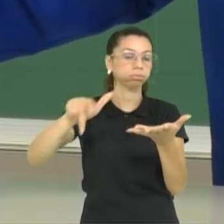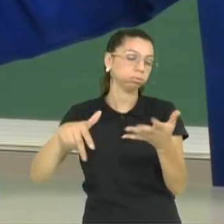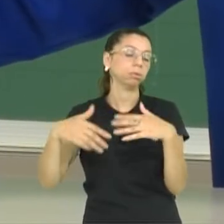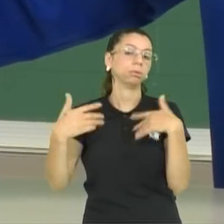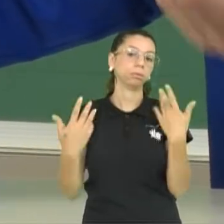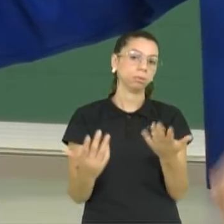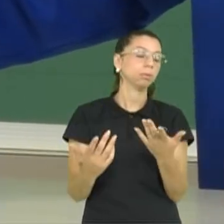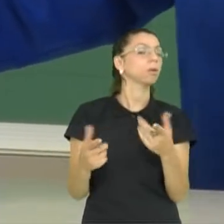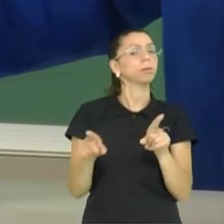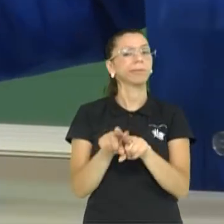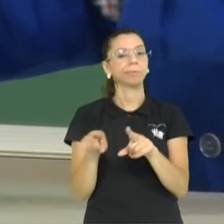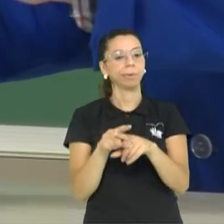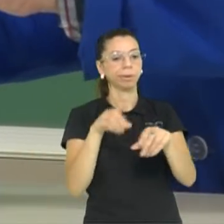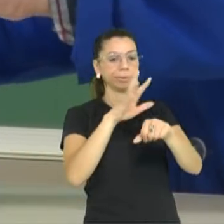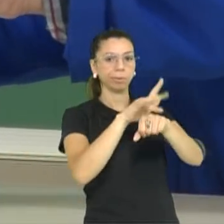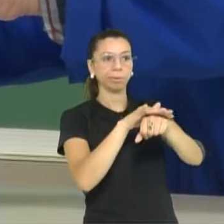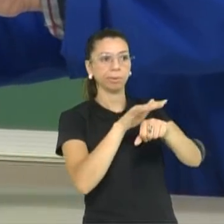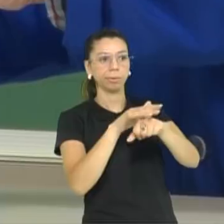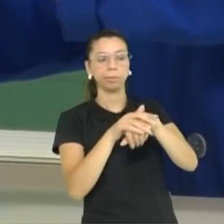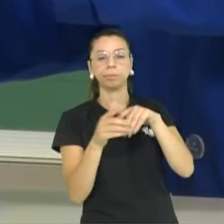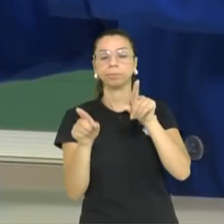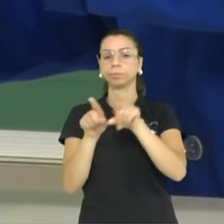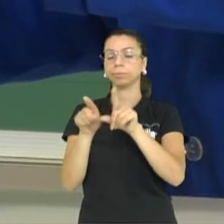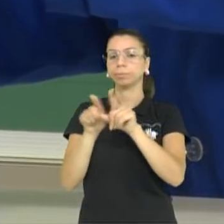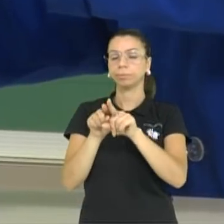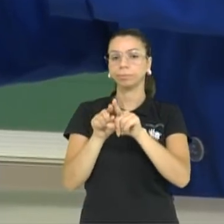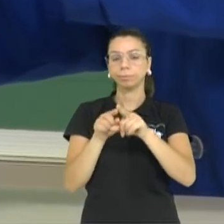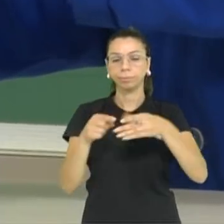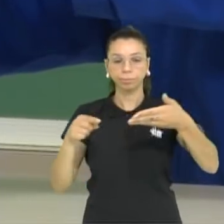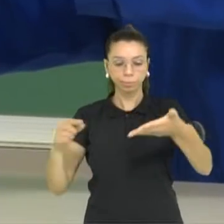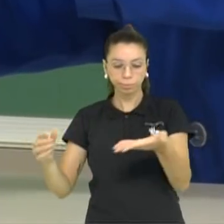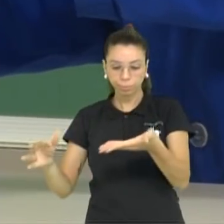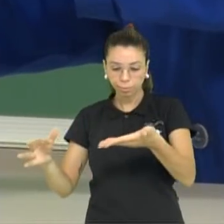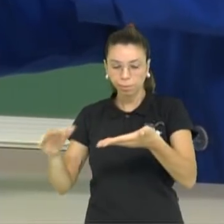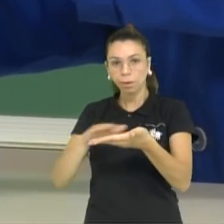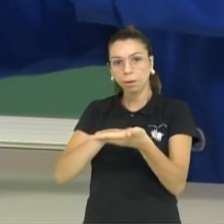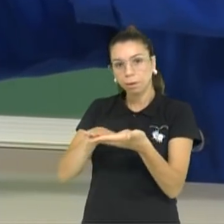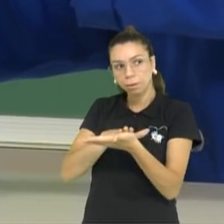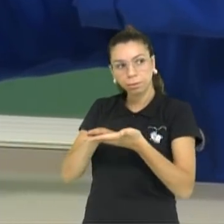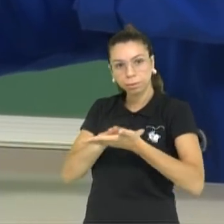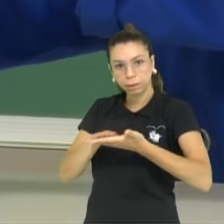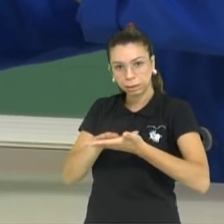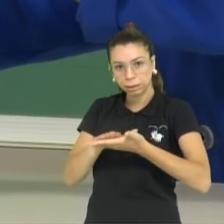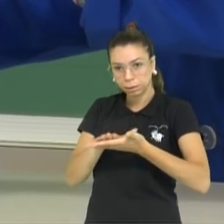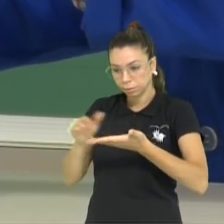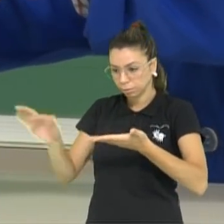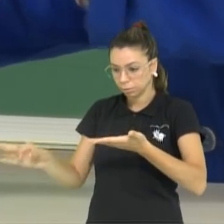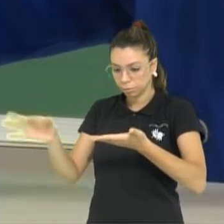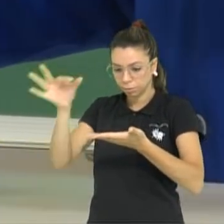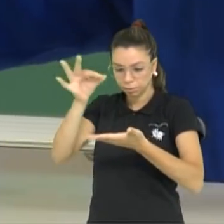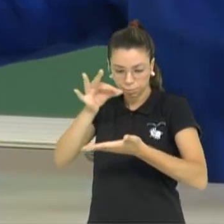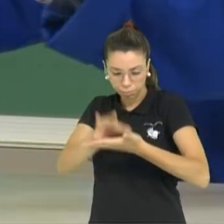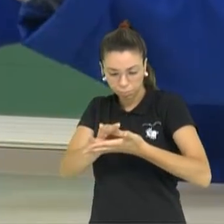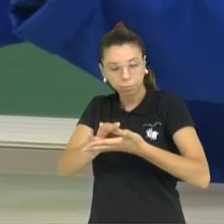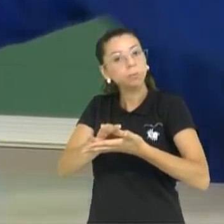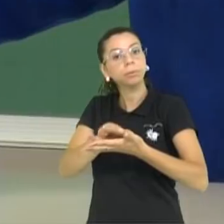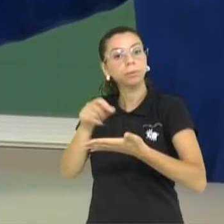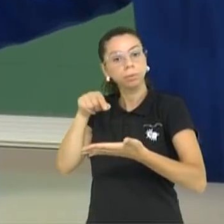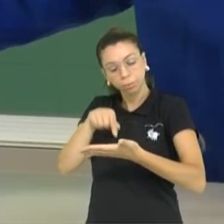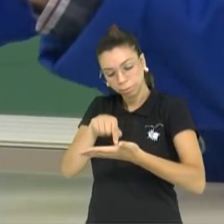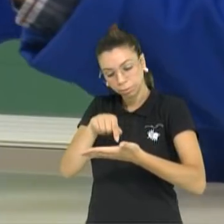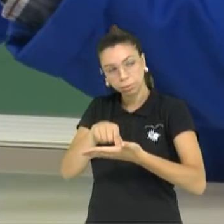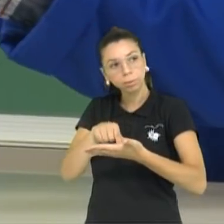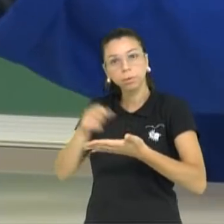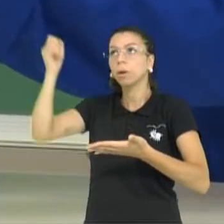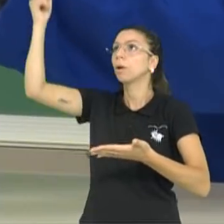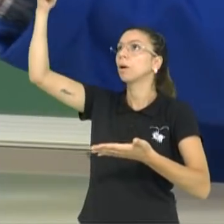seres que causam doenças. Então, nós colocamos esse objeto aqui na nossa mesinha de trabalho, na nossa platina, e com a